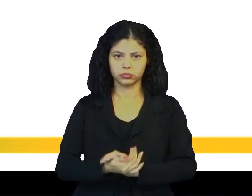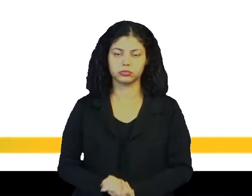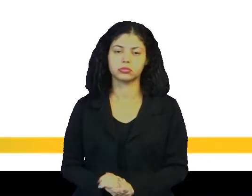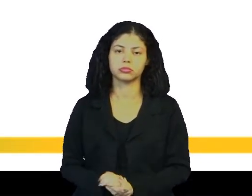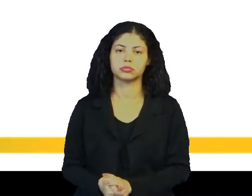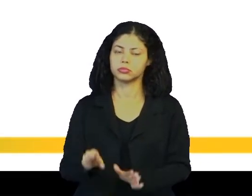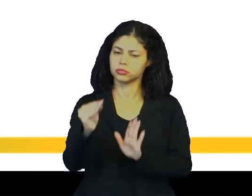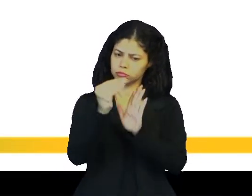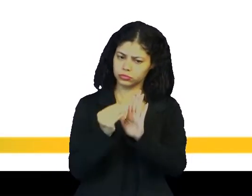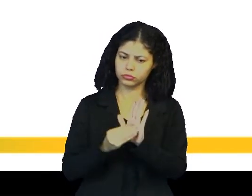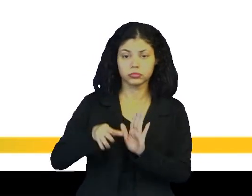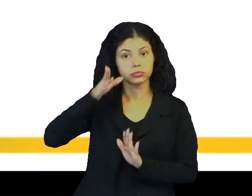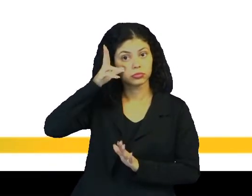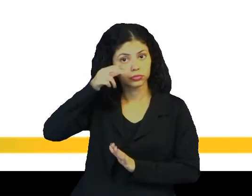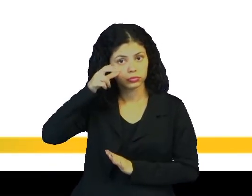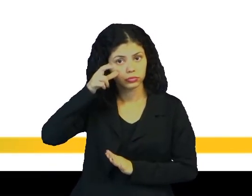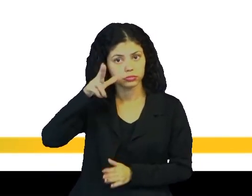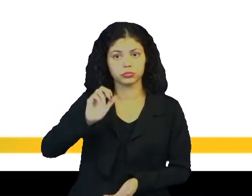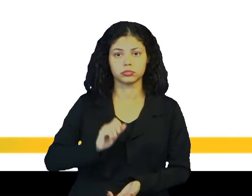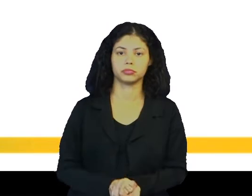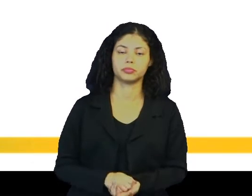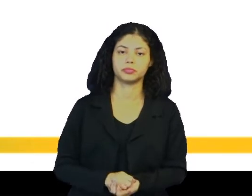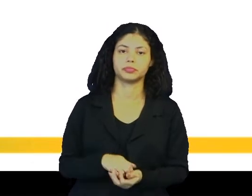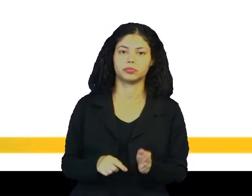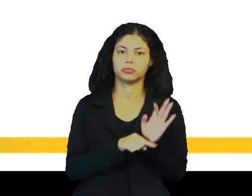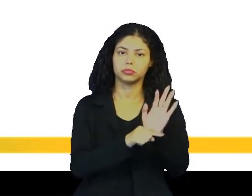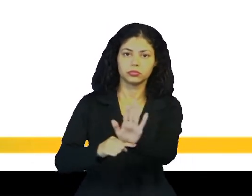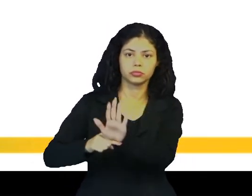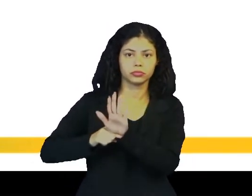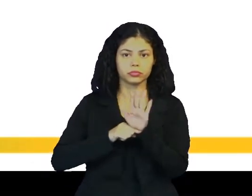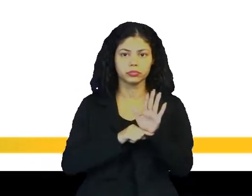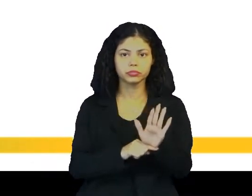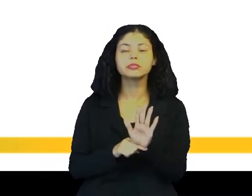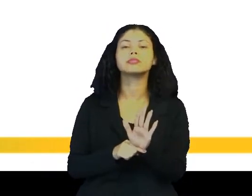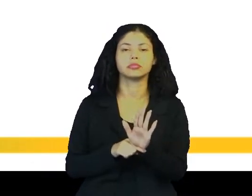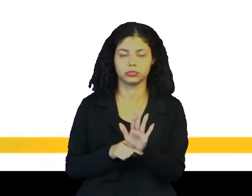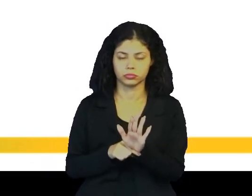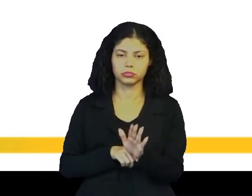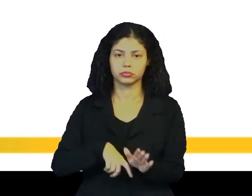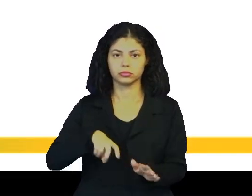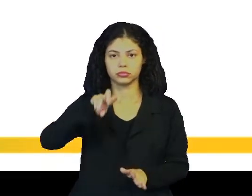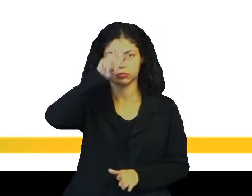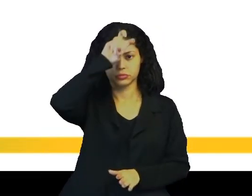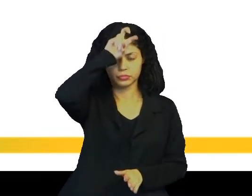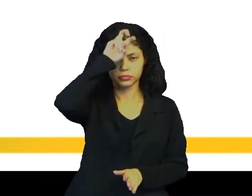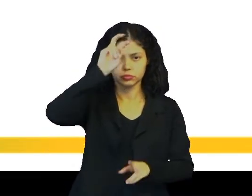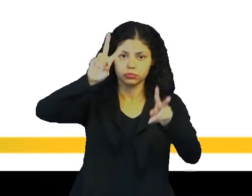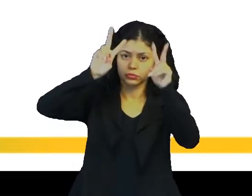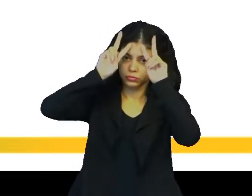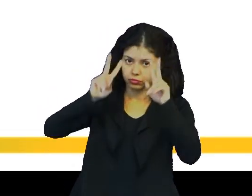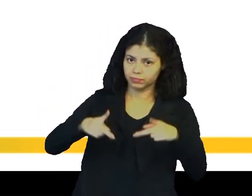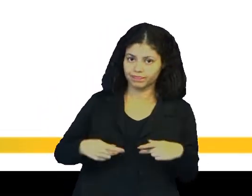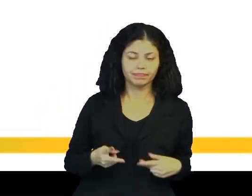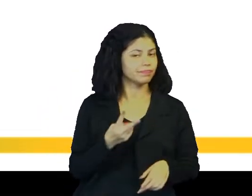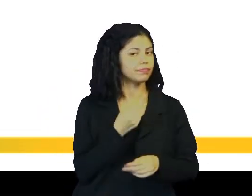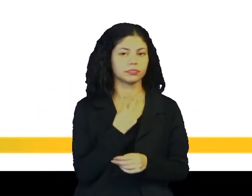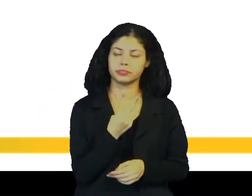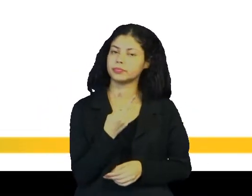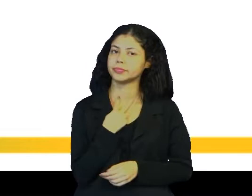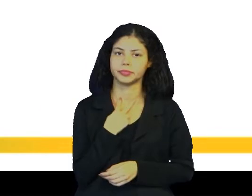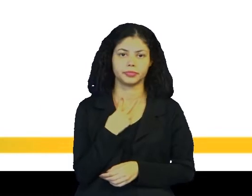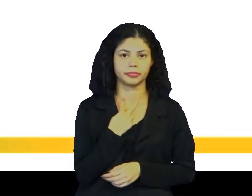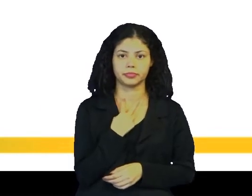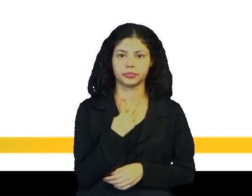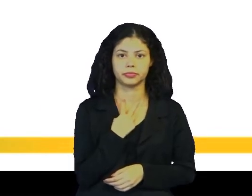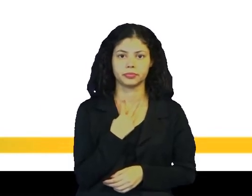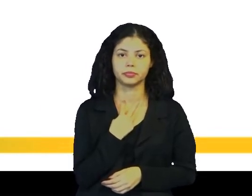Um fato curioso sobre as representações humanas na arte antiga egípcia é que os humanos não podiam ser